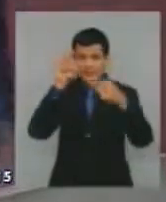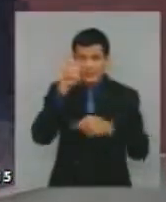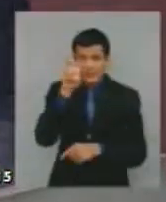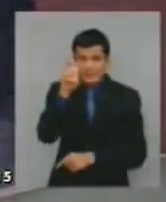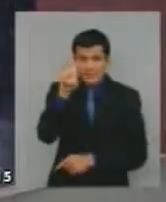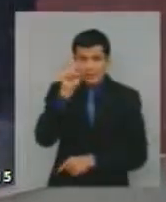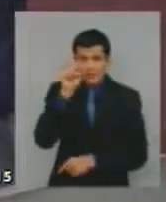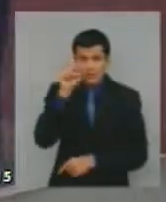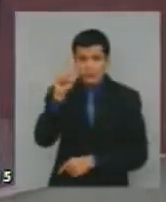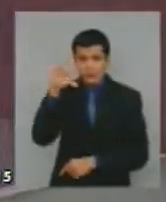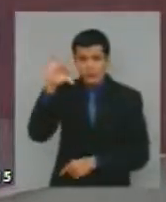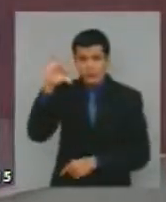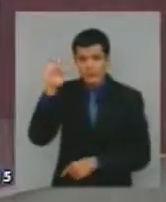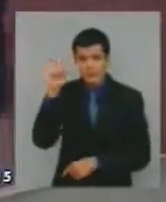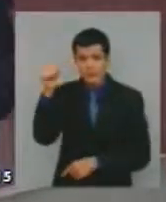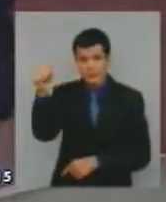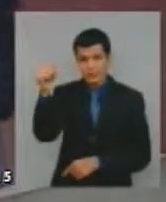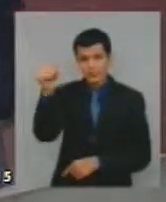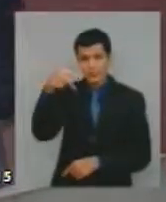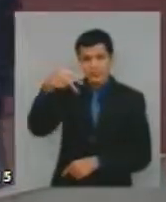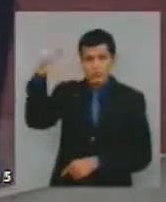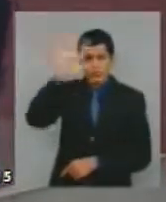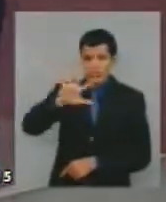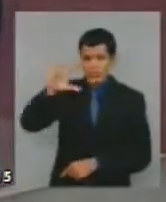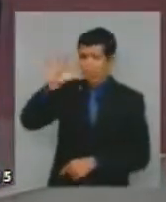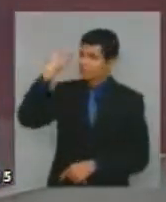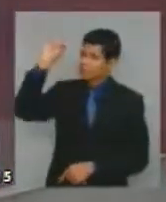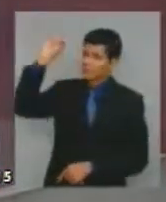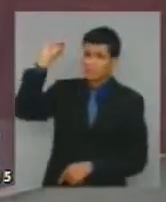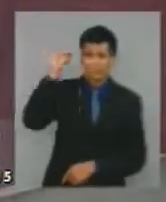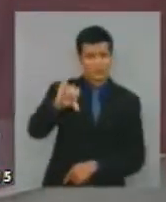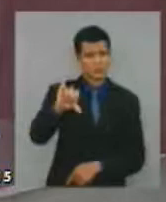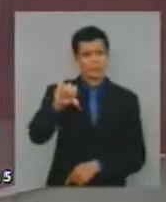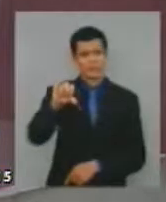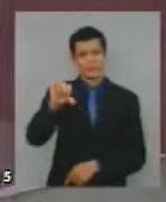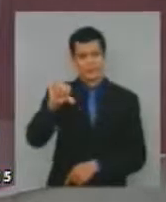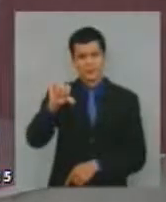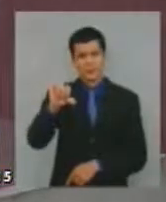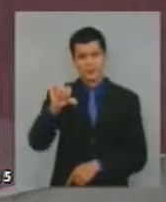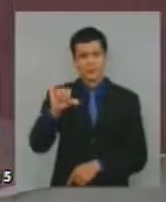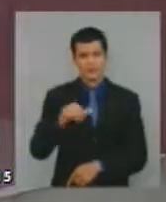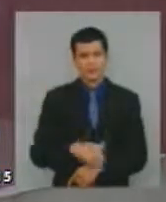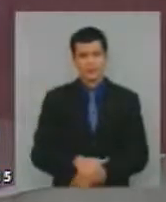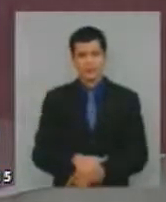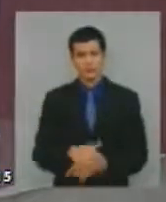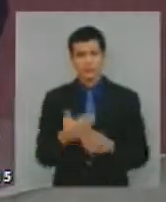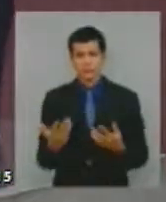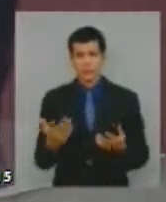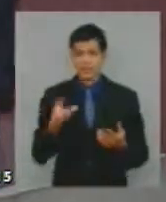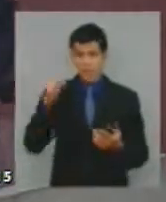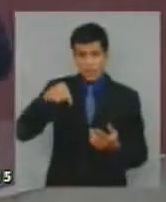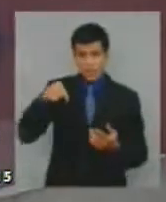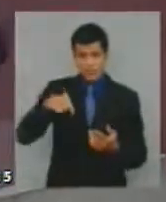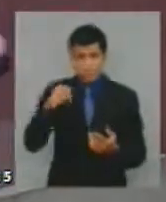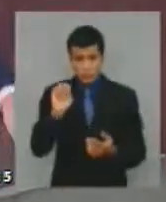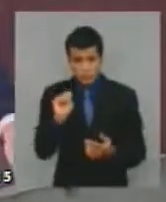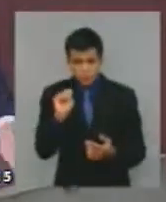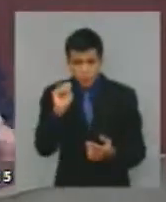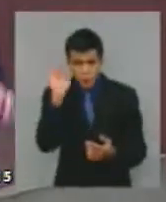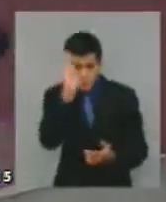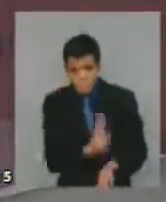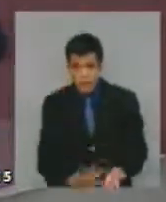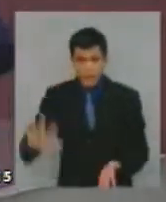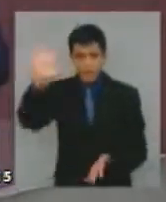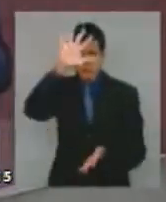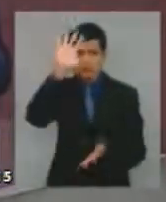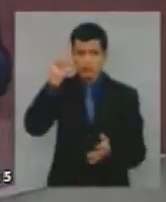5,97. Ou seja, o que está acontecendo no Brasil? A média geral de violência amplia-se no Brasil. Será que é do mesmo